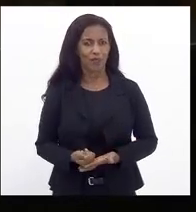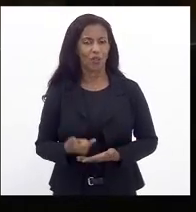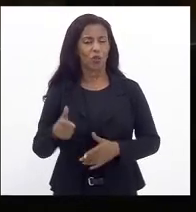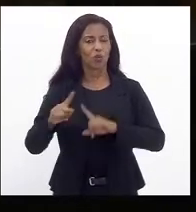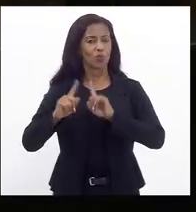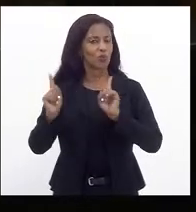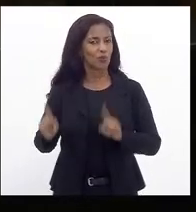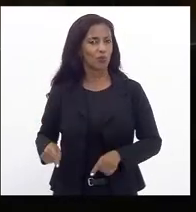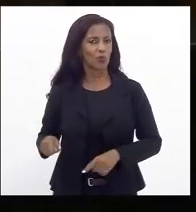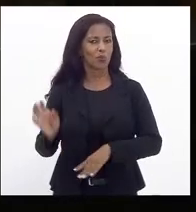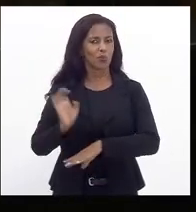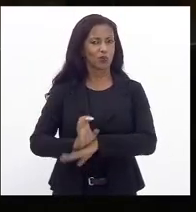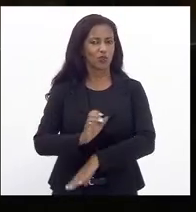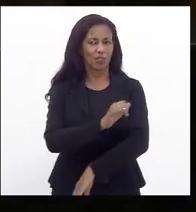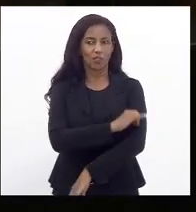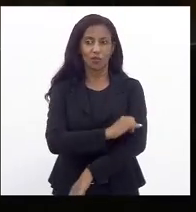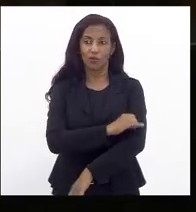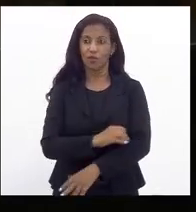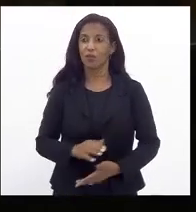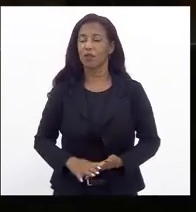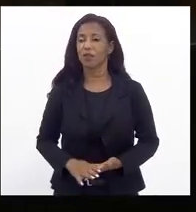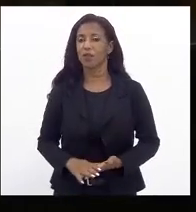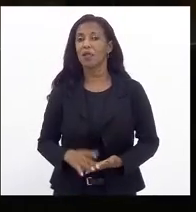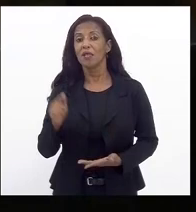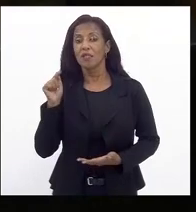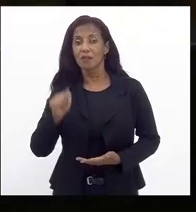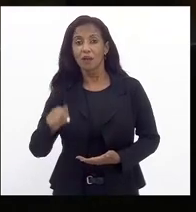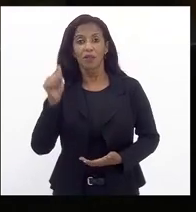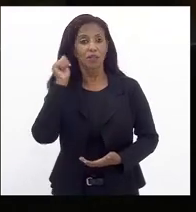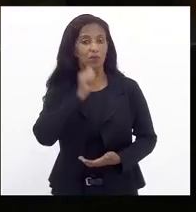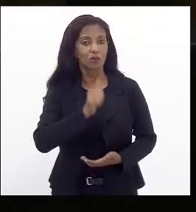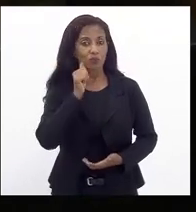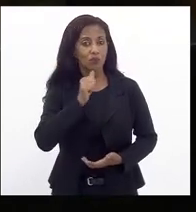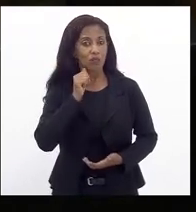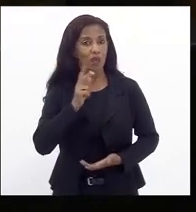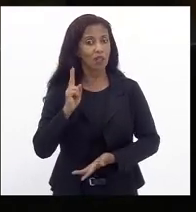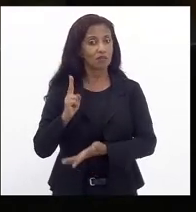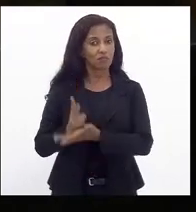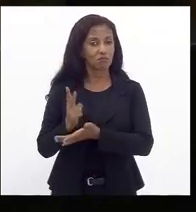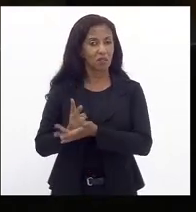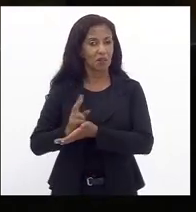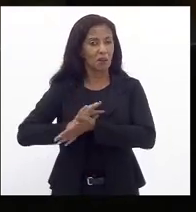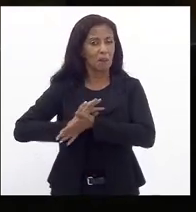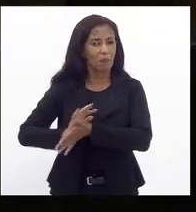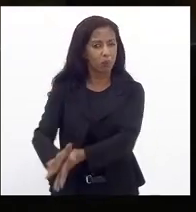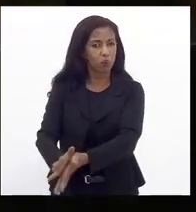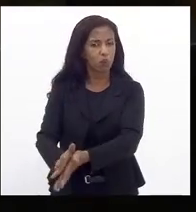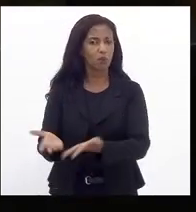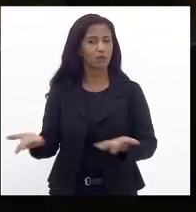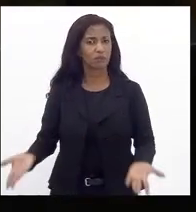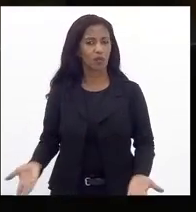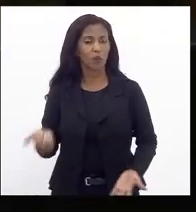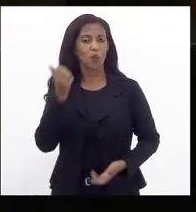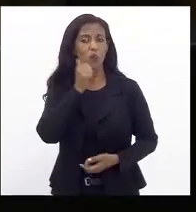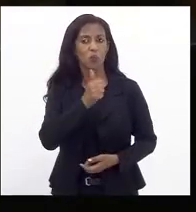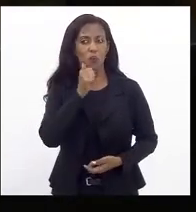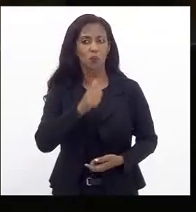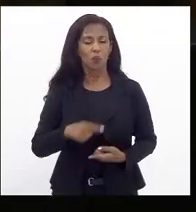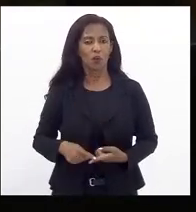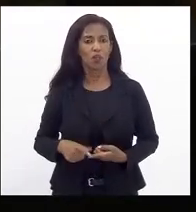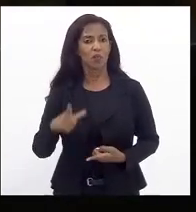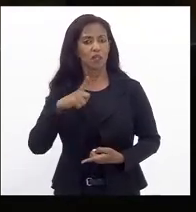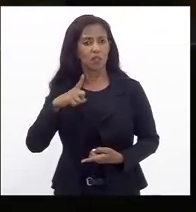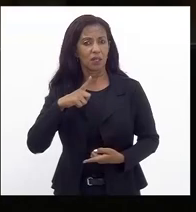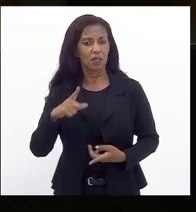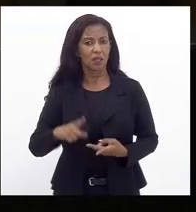no serviço público do Estado do Rio de Janeiro e São essas mulheres que serão as mais prejudicadas mulheres